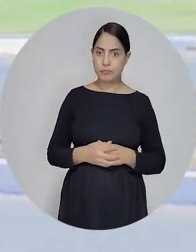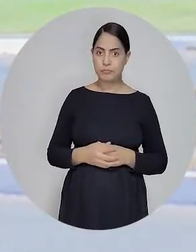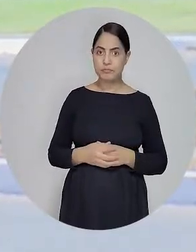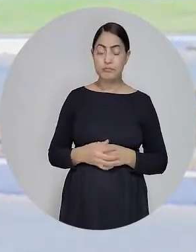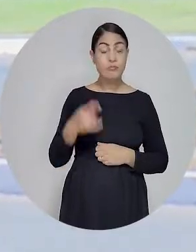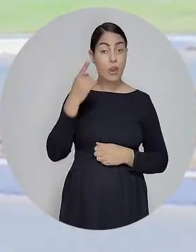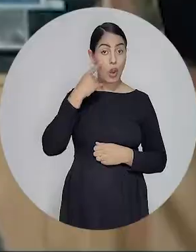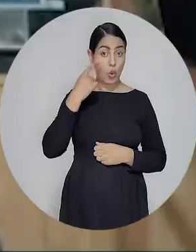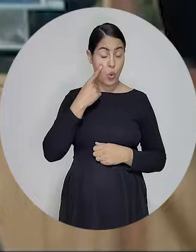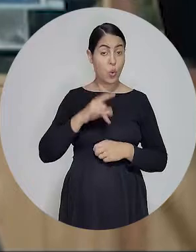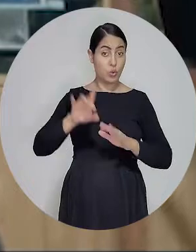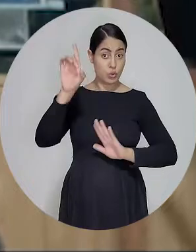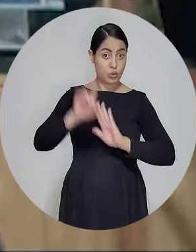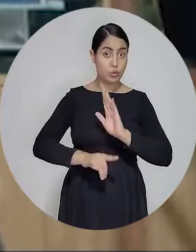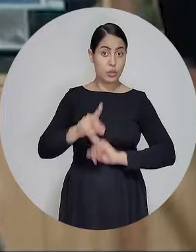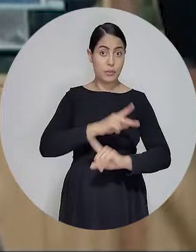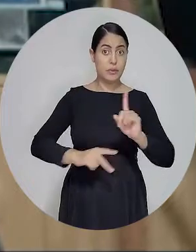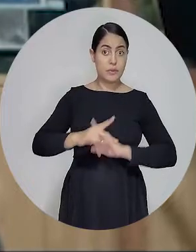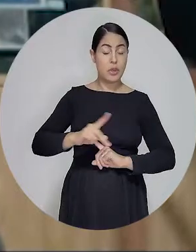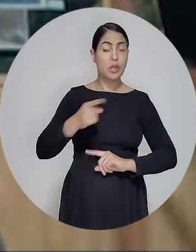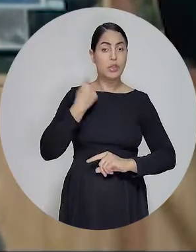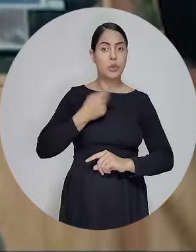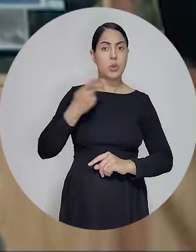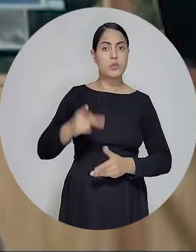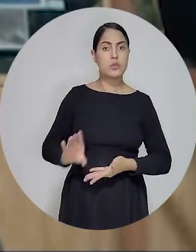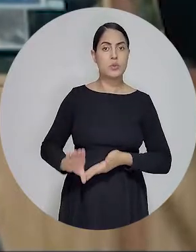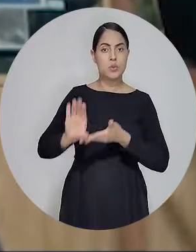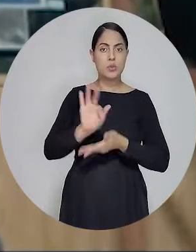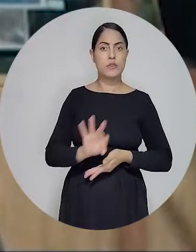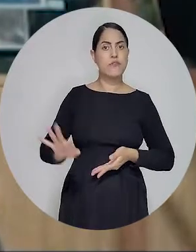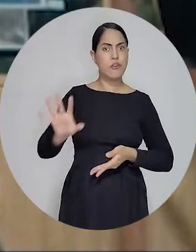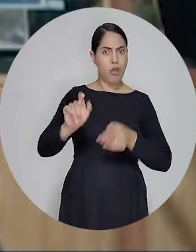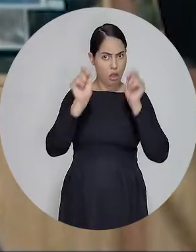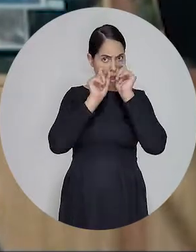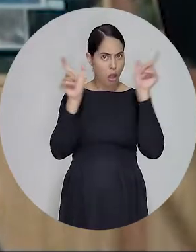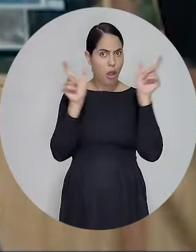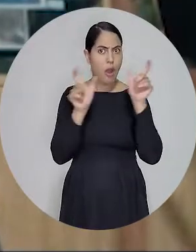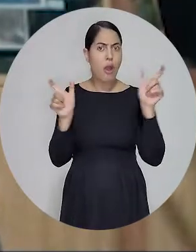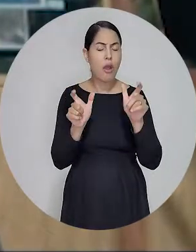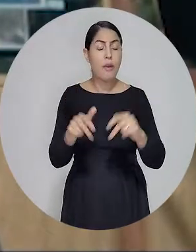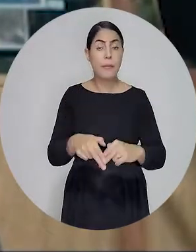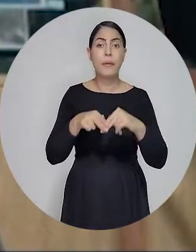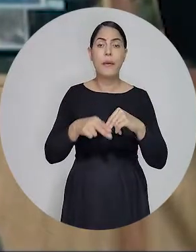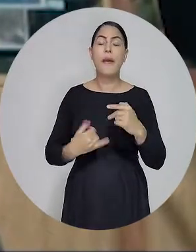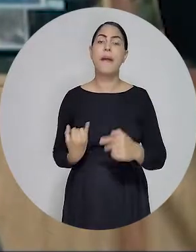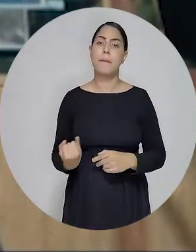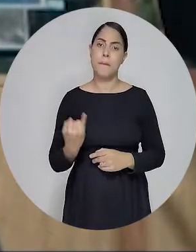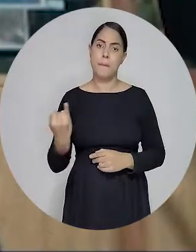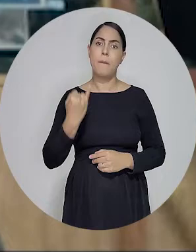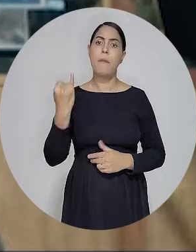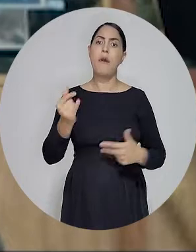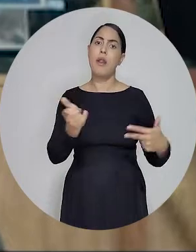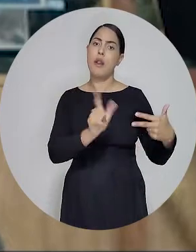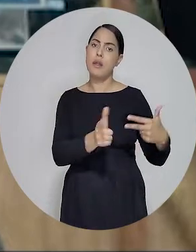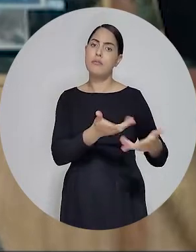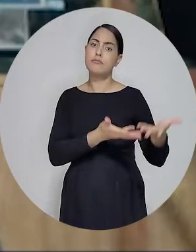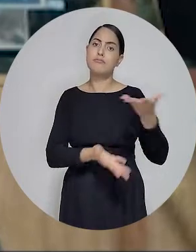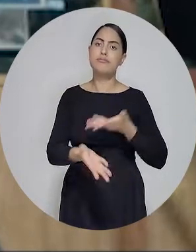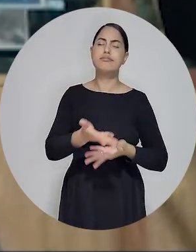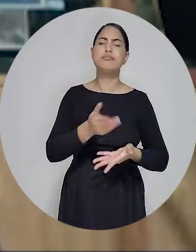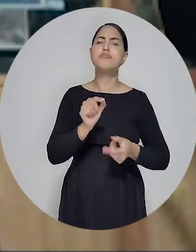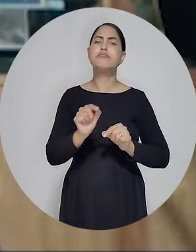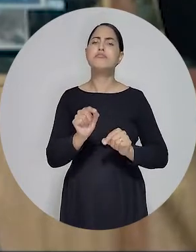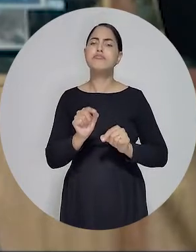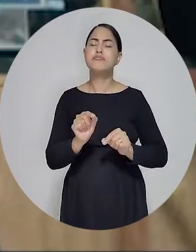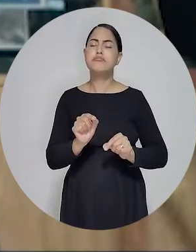benefício, por exemplo. A nossa Comissão Especial de Direito Previdenciário do Conselho Federal da OAB vem acompanhando com muita atenção, juntamente com a Comissão de